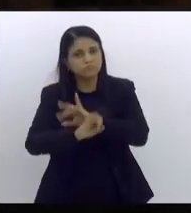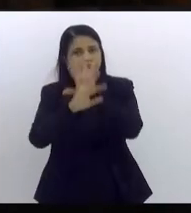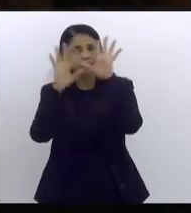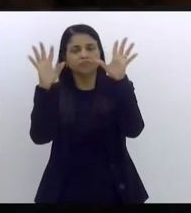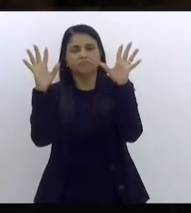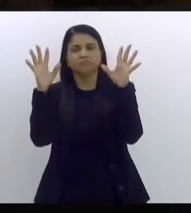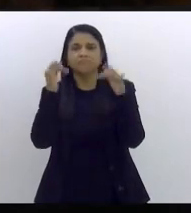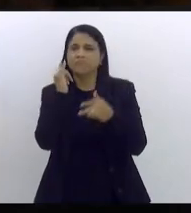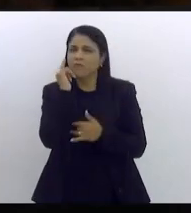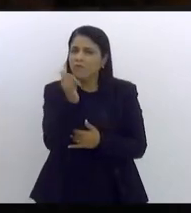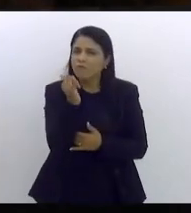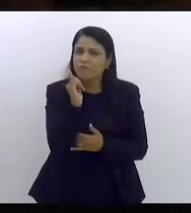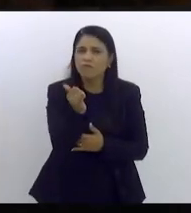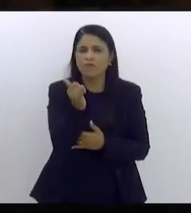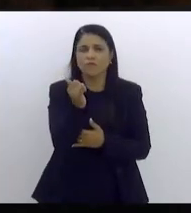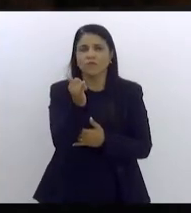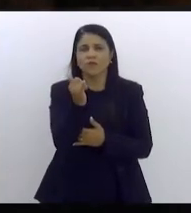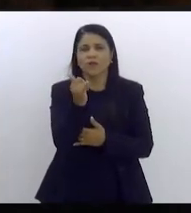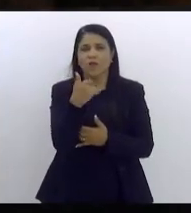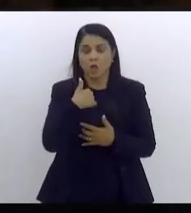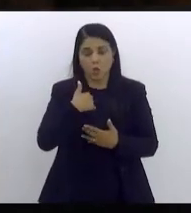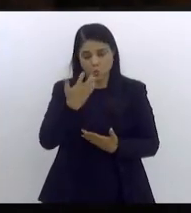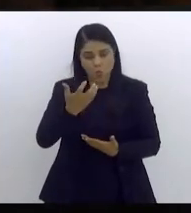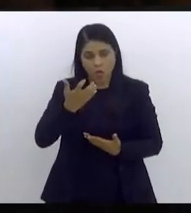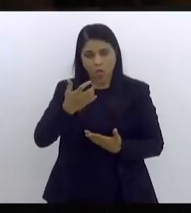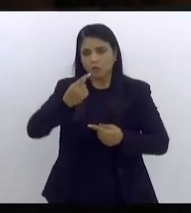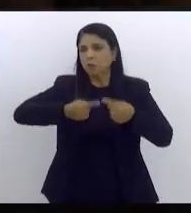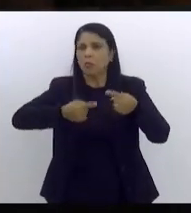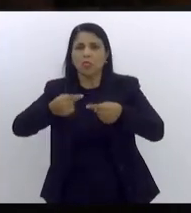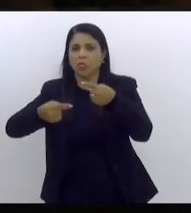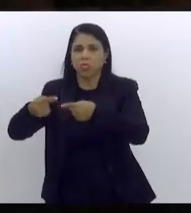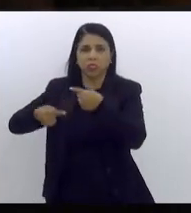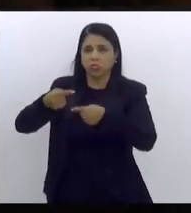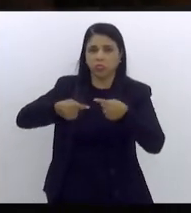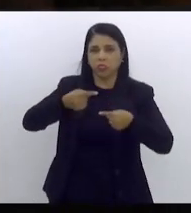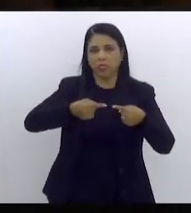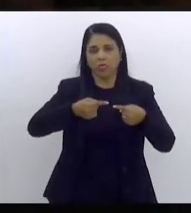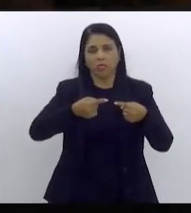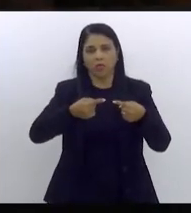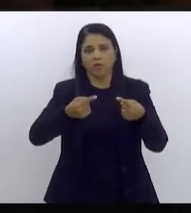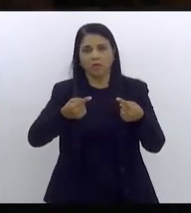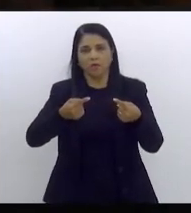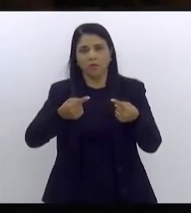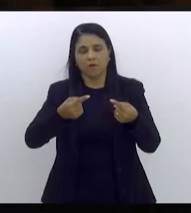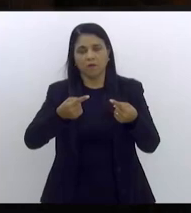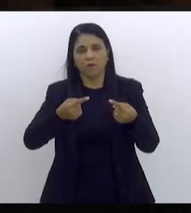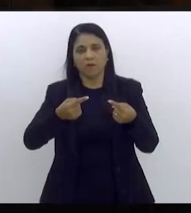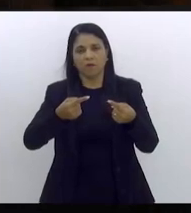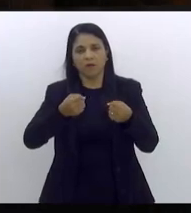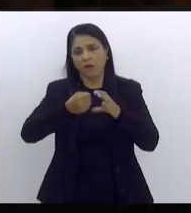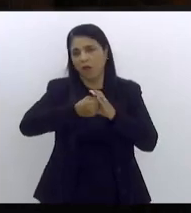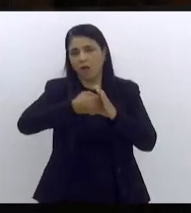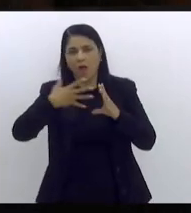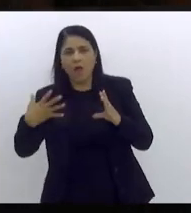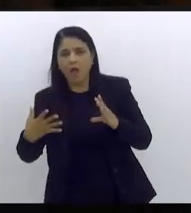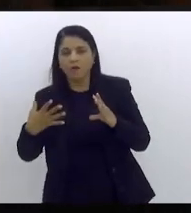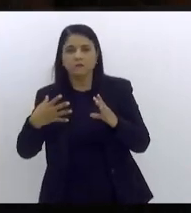para esclarecer a todos. Eu não quero ficar aqui discutindo aspectos